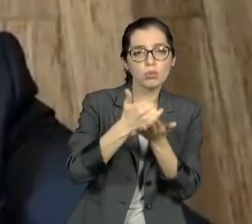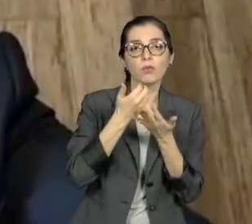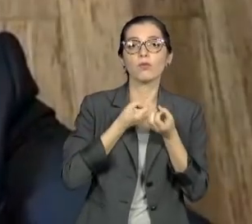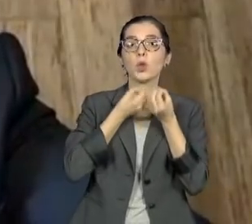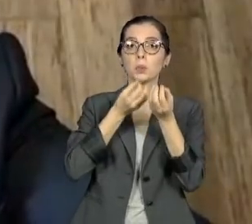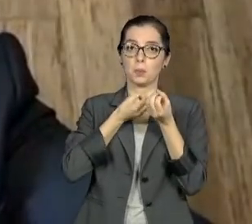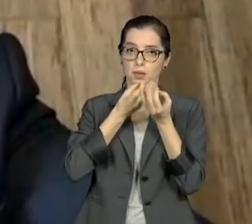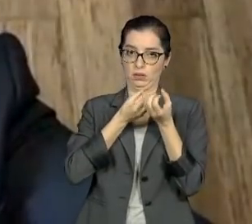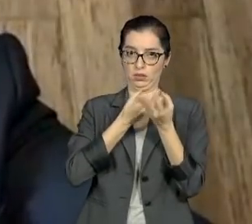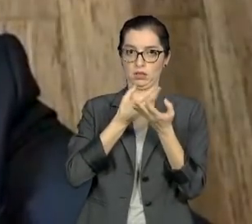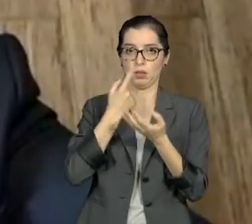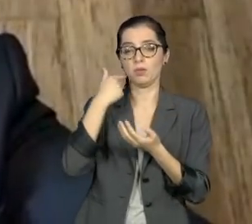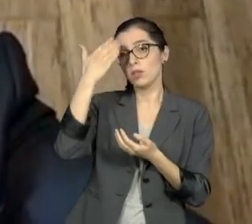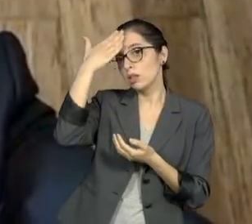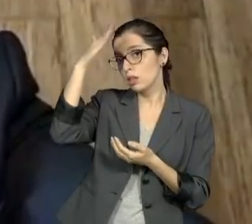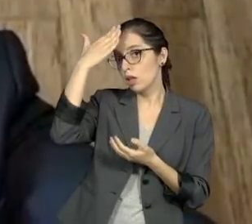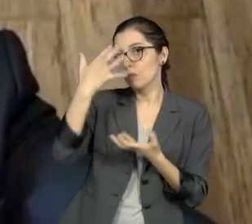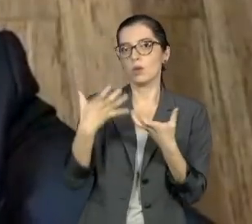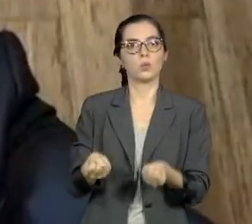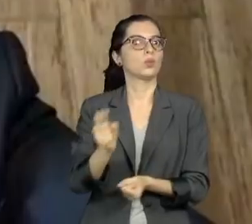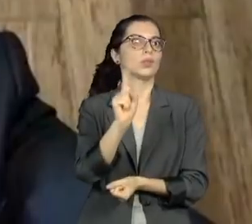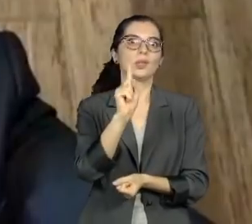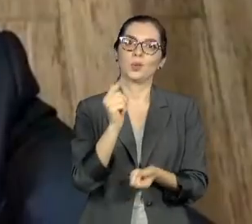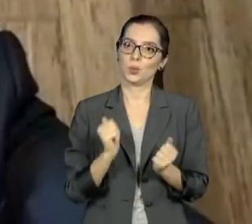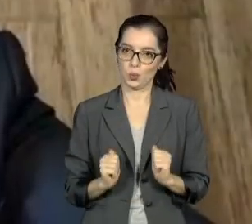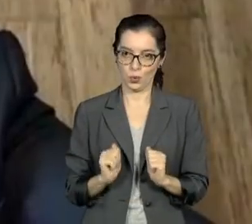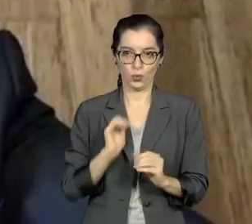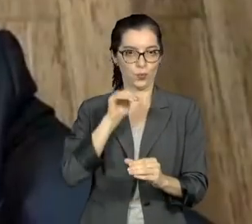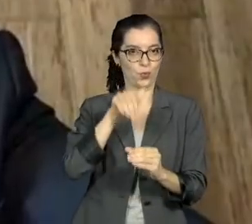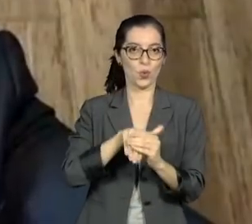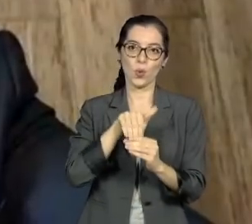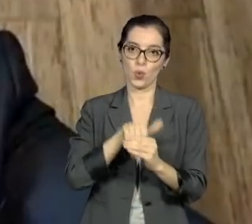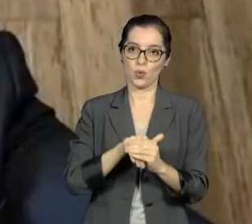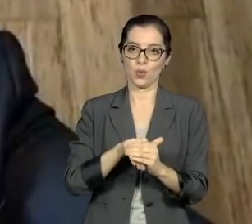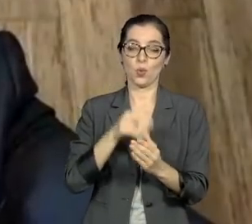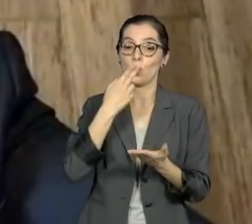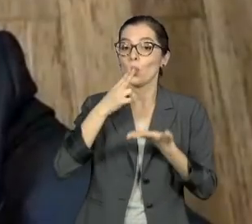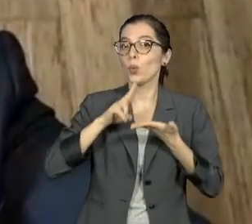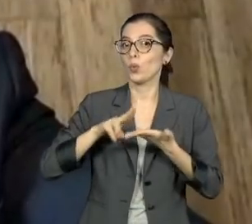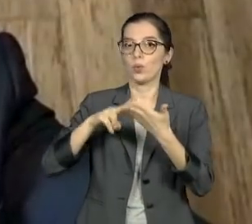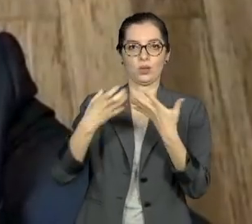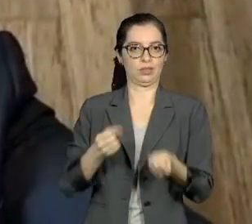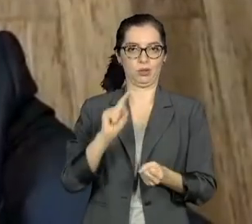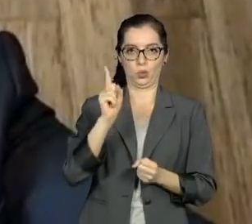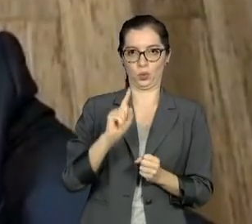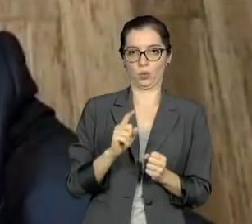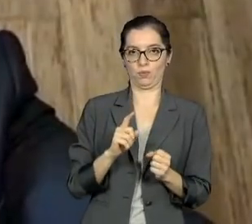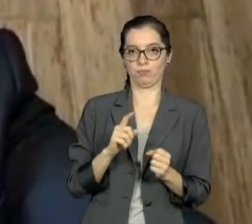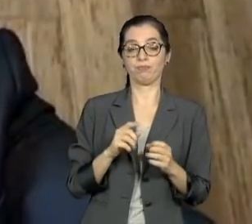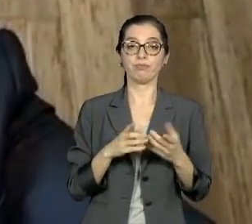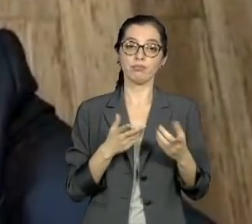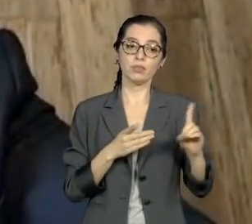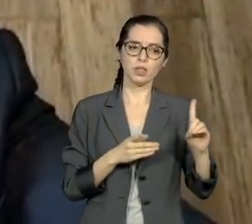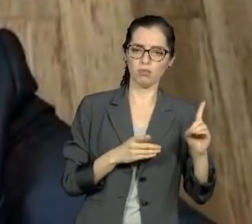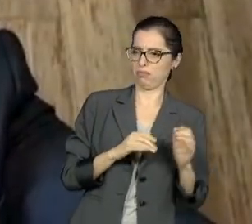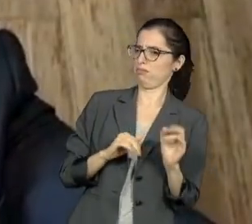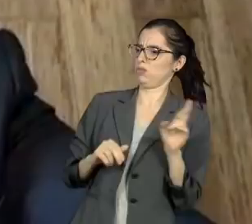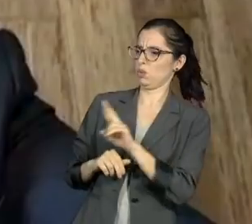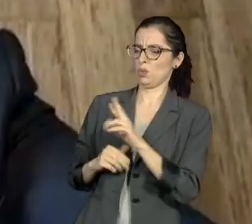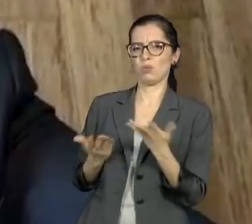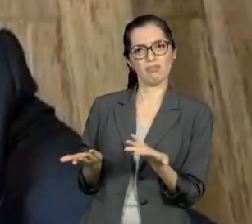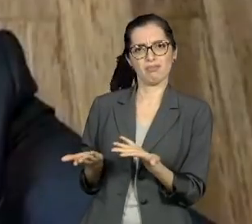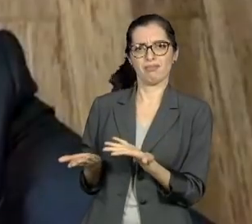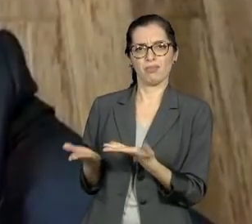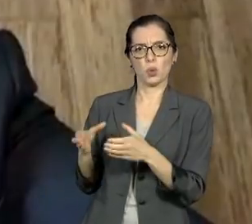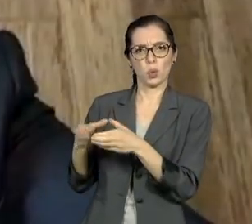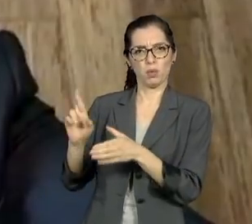correio, que eles vão recorrer, que eles vão contestar. Mas também tem uma ala republicana que é contra isso, que se houver um resultado, Tem um